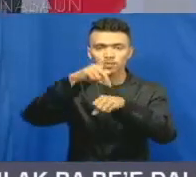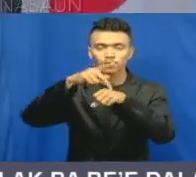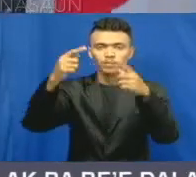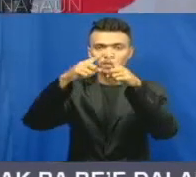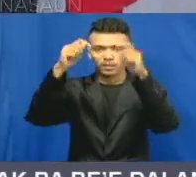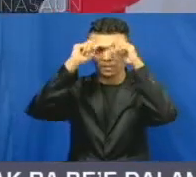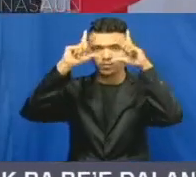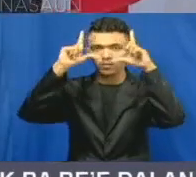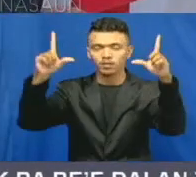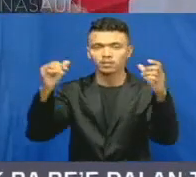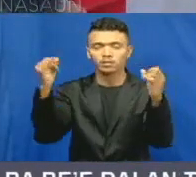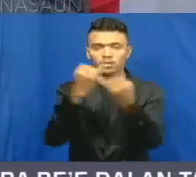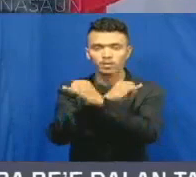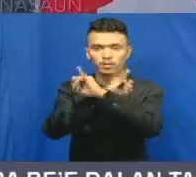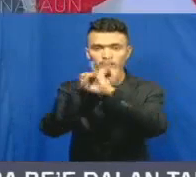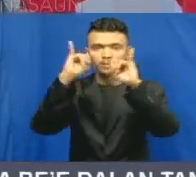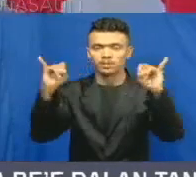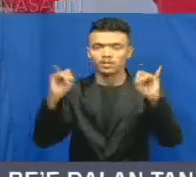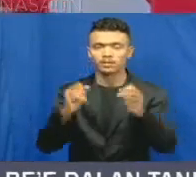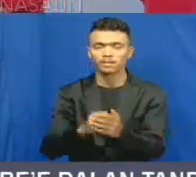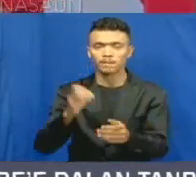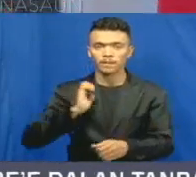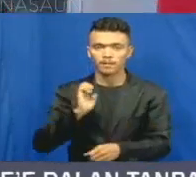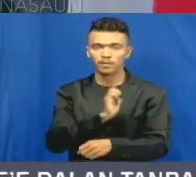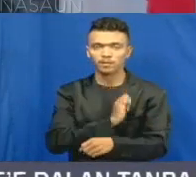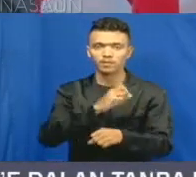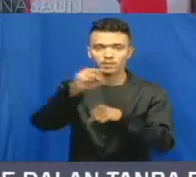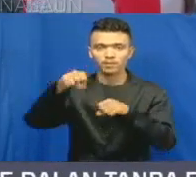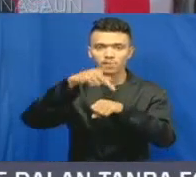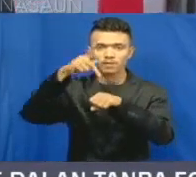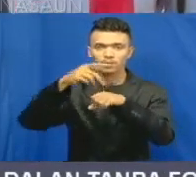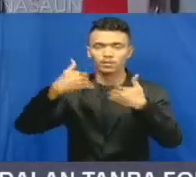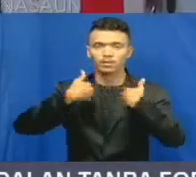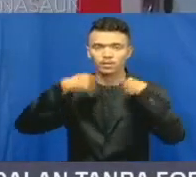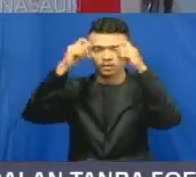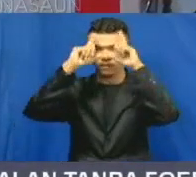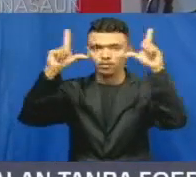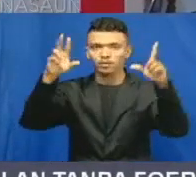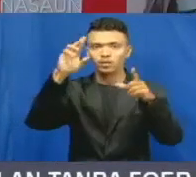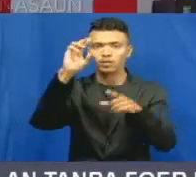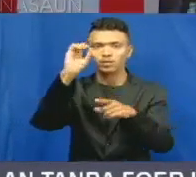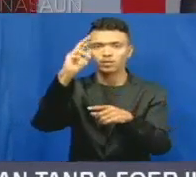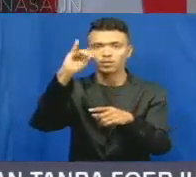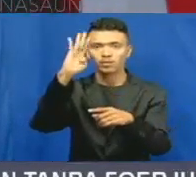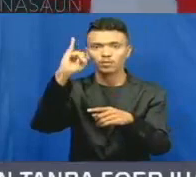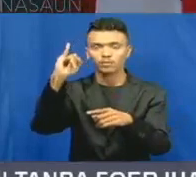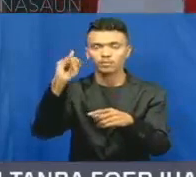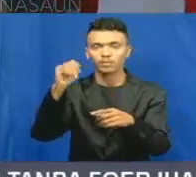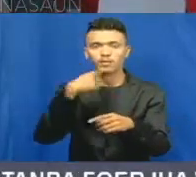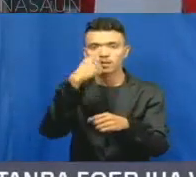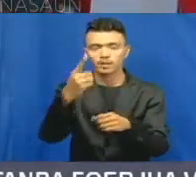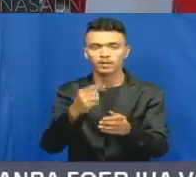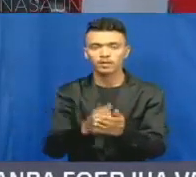Timor-Leste, ou independência. Embaixador Singapura e Timor-Leste, Robin Huyen Chen,